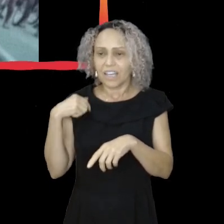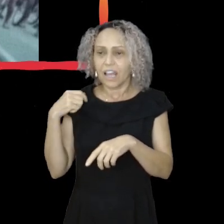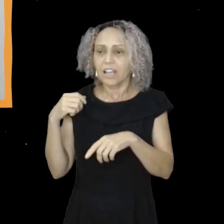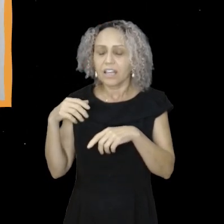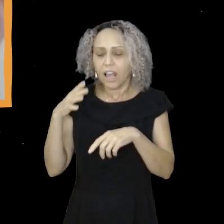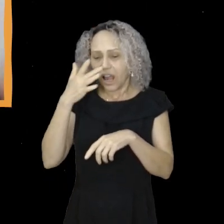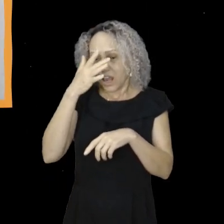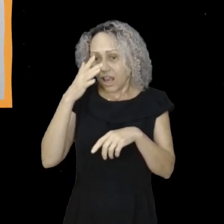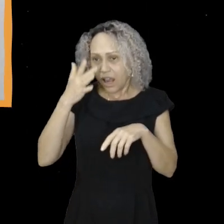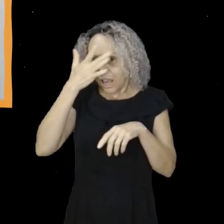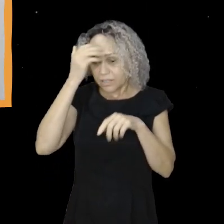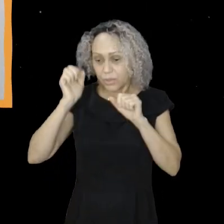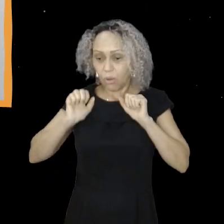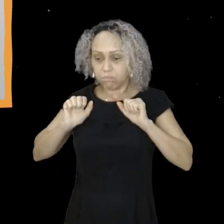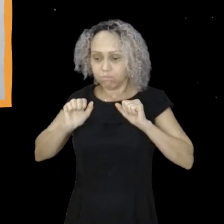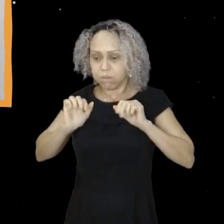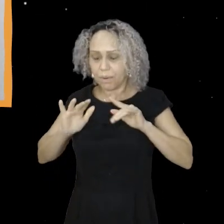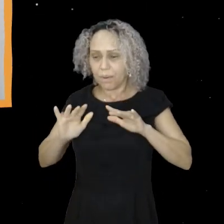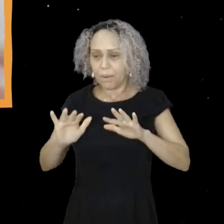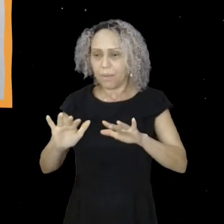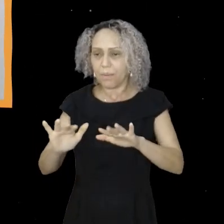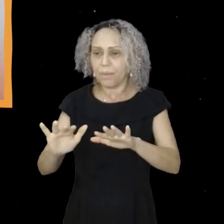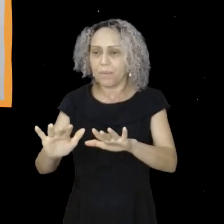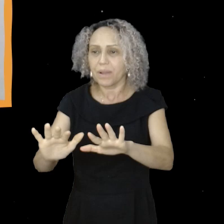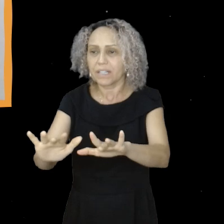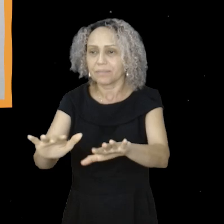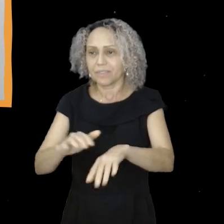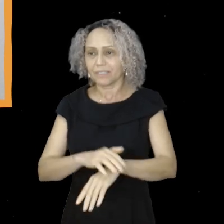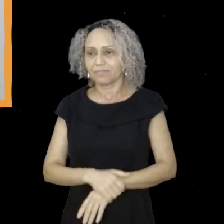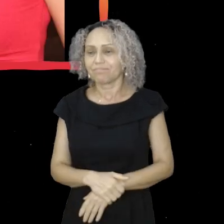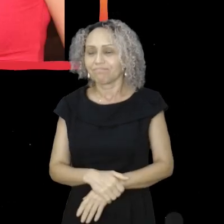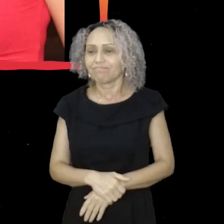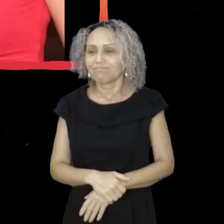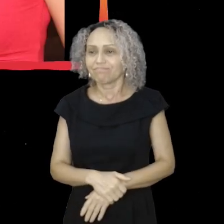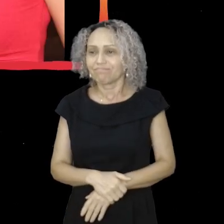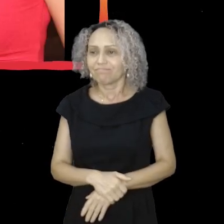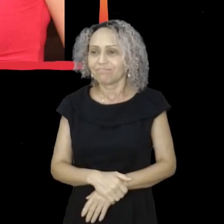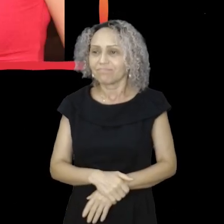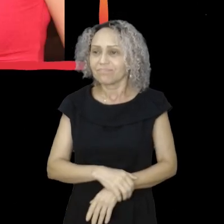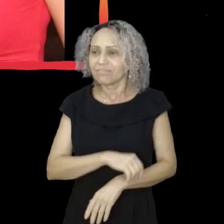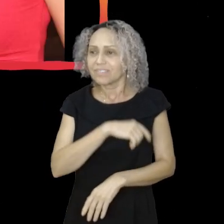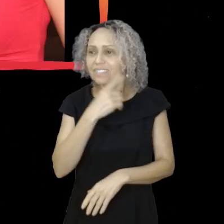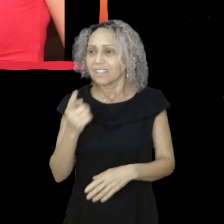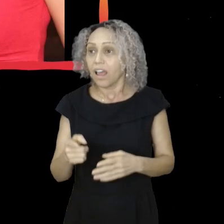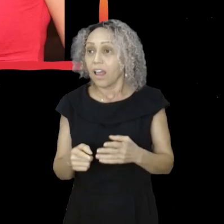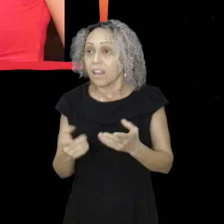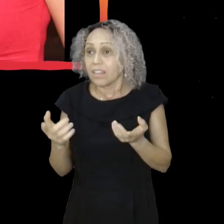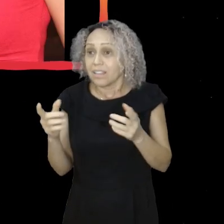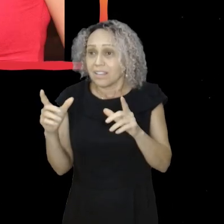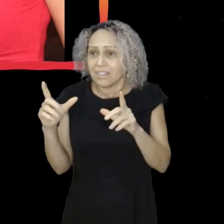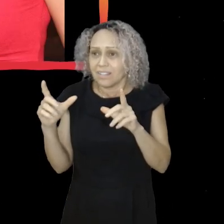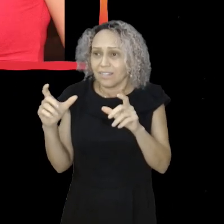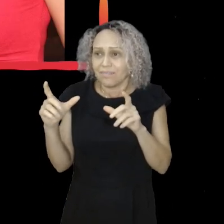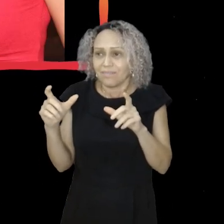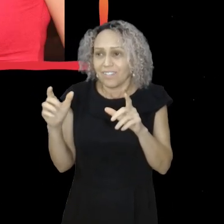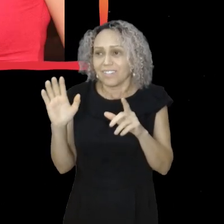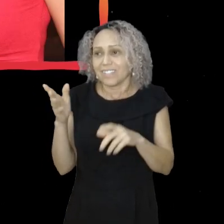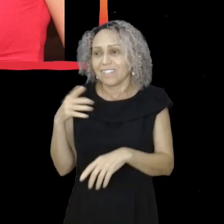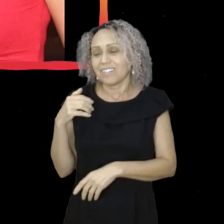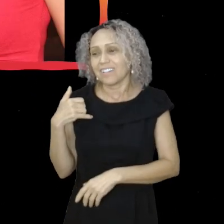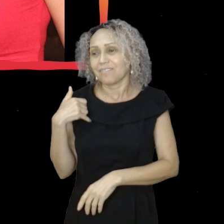das eleições. E vamos para nossa última foto, que é mais um lookinho vermelho. Esse dia foi triste. Esse aí já tava mais velha. Esse